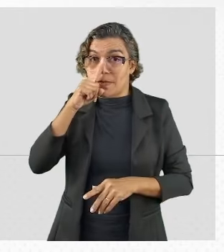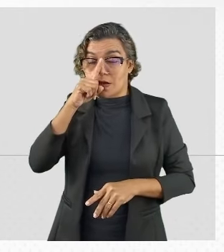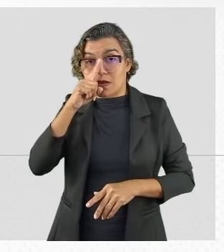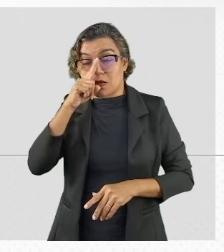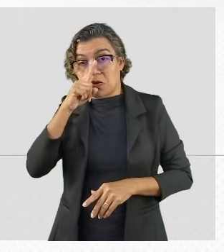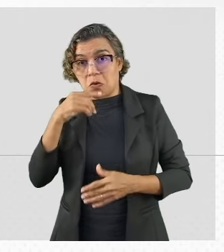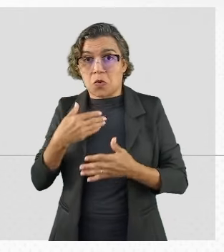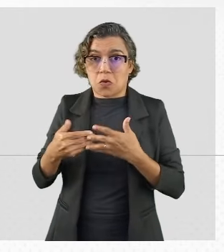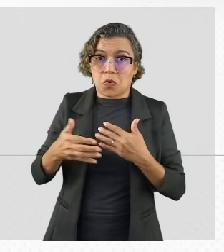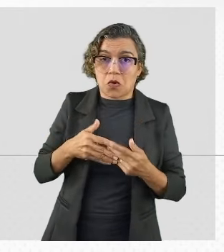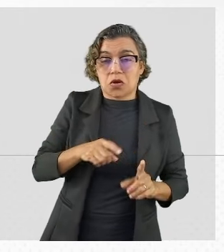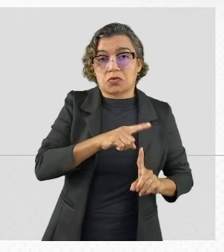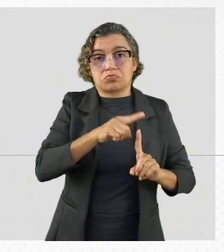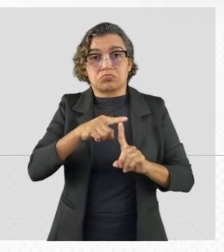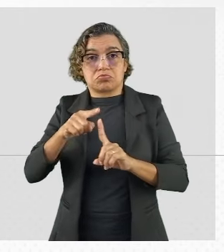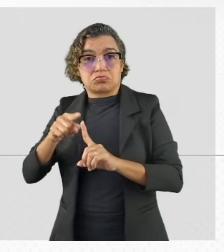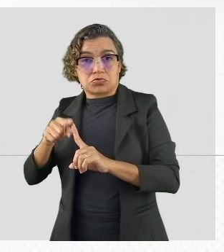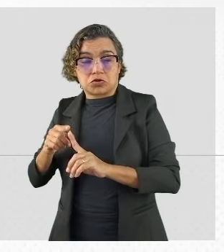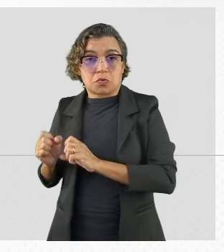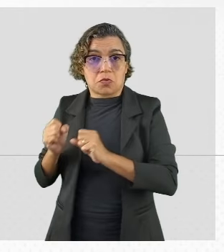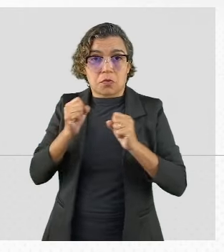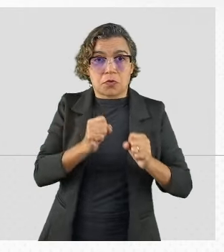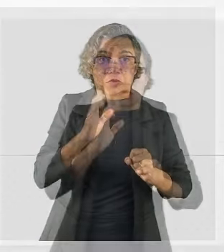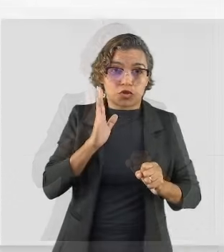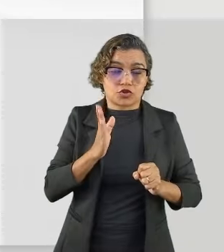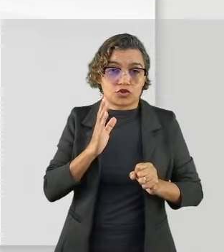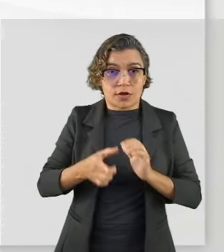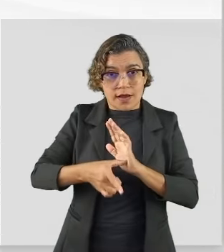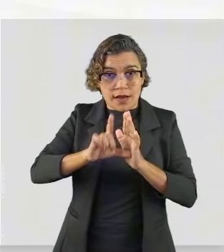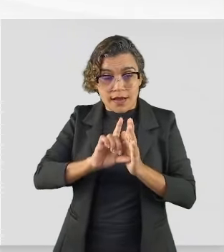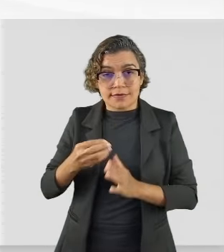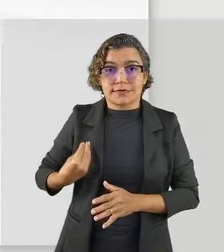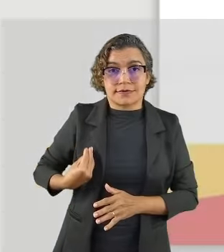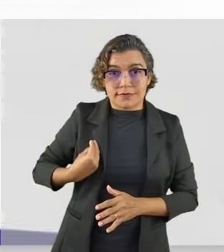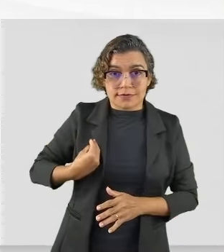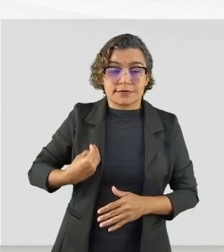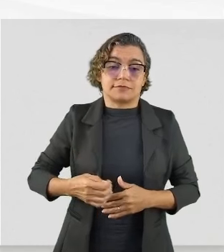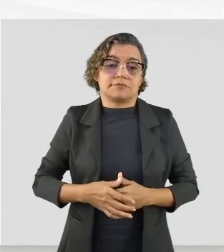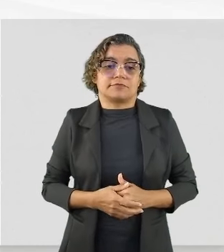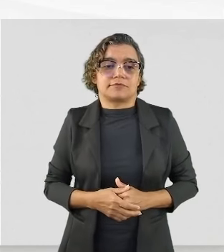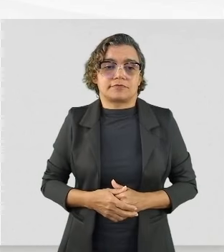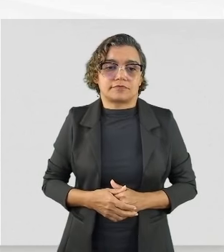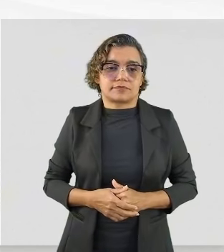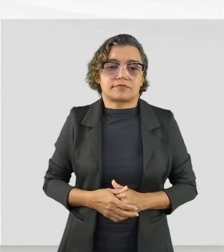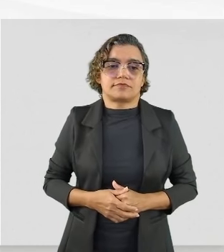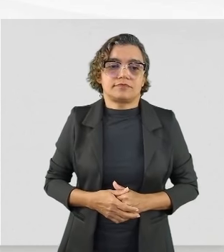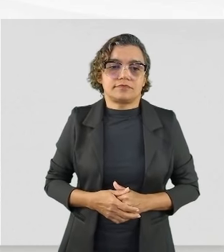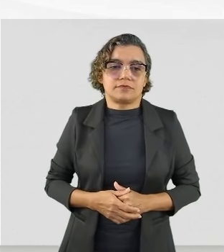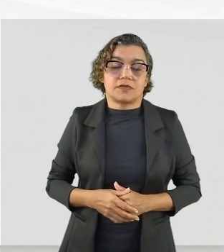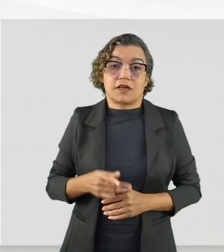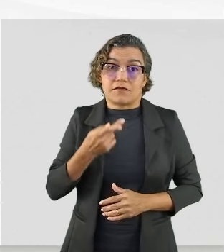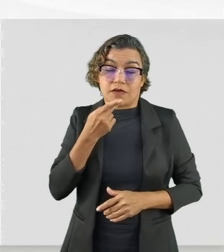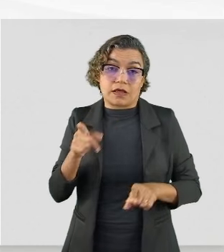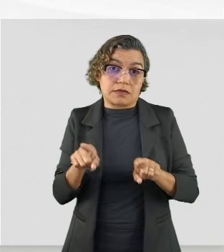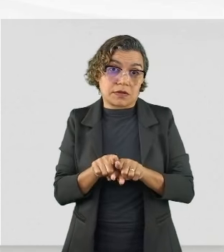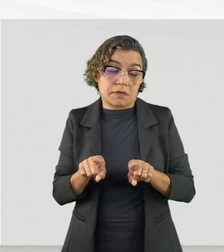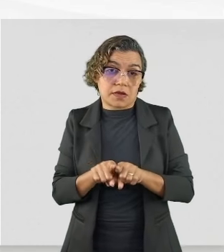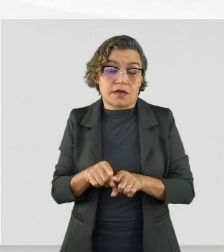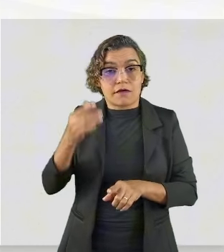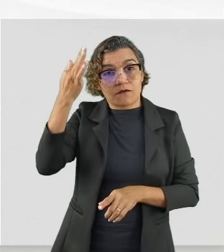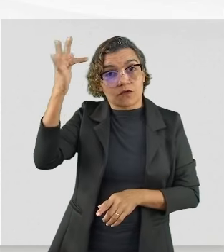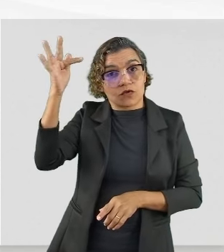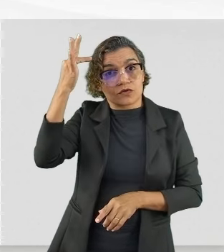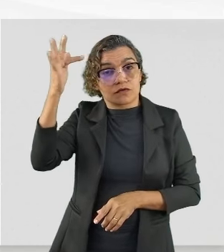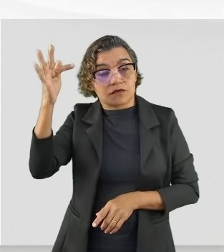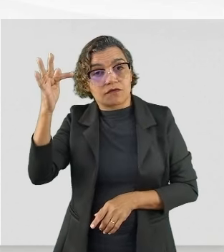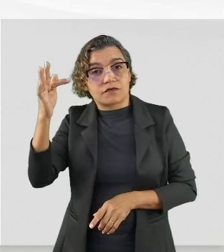qualquer tipo de poder estabelecido, né? Então, continuando, ele vai dizer: a filosofia serve